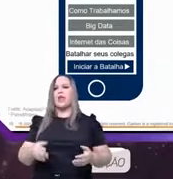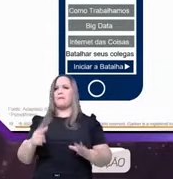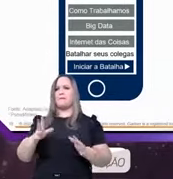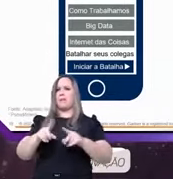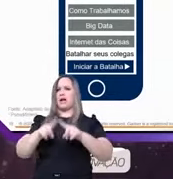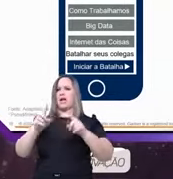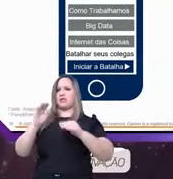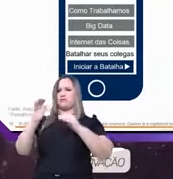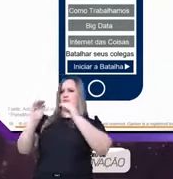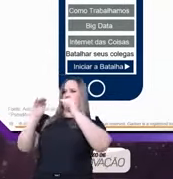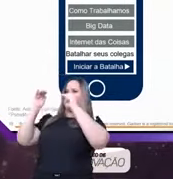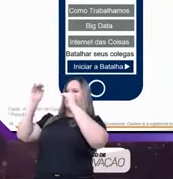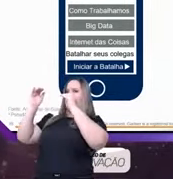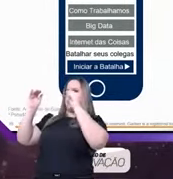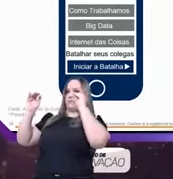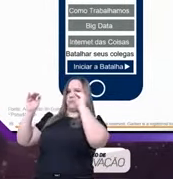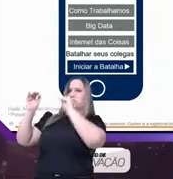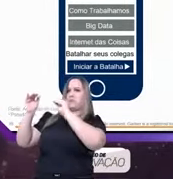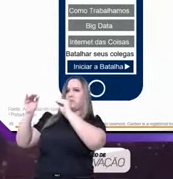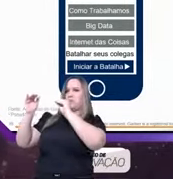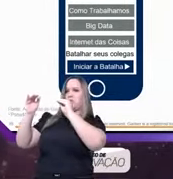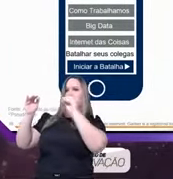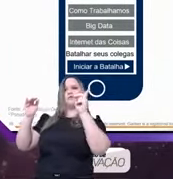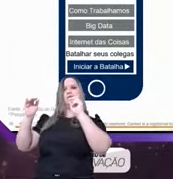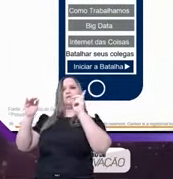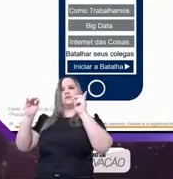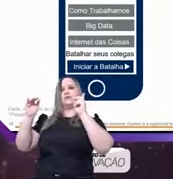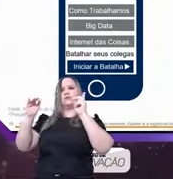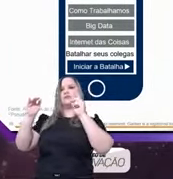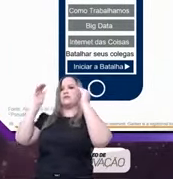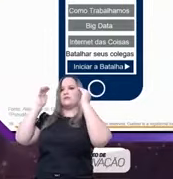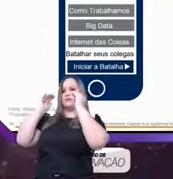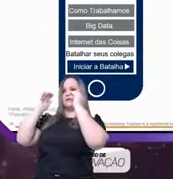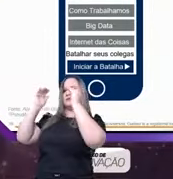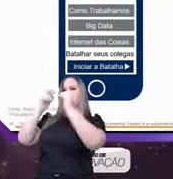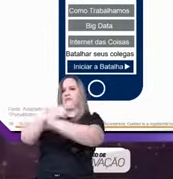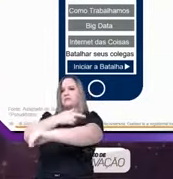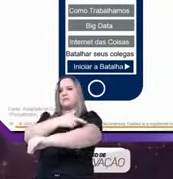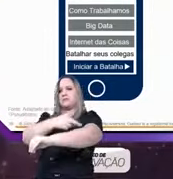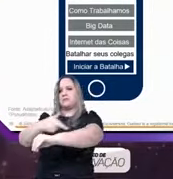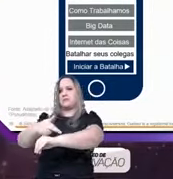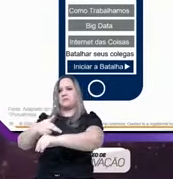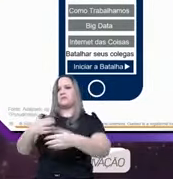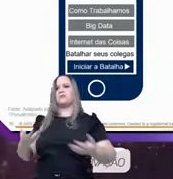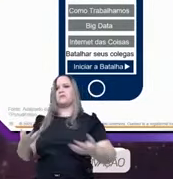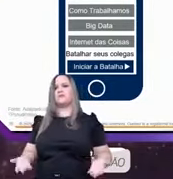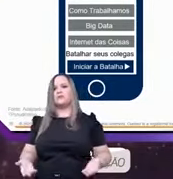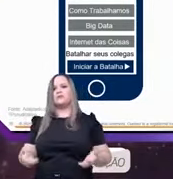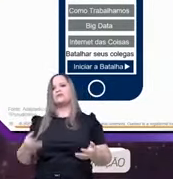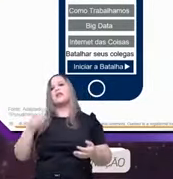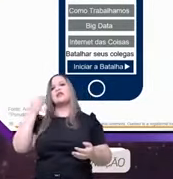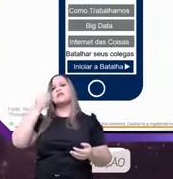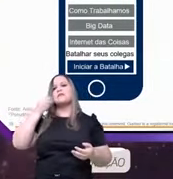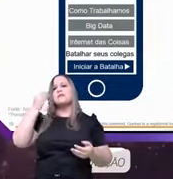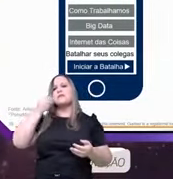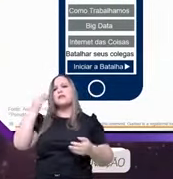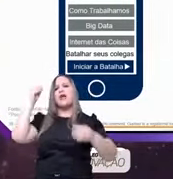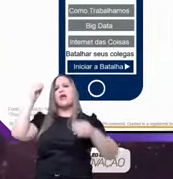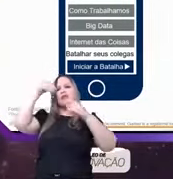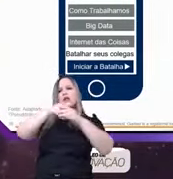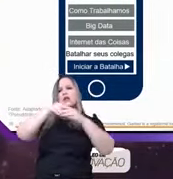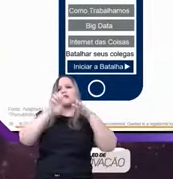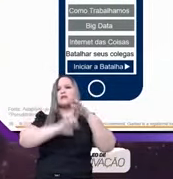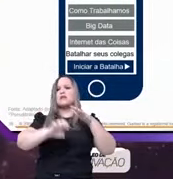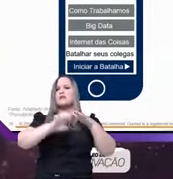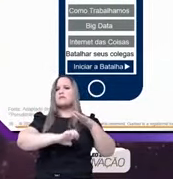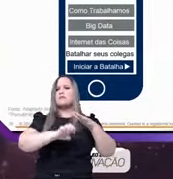sem modificar nada na empresa e começar a mudar o quê? Mindset. Começar a fazer uma experimentação dentro da empresa. E isso é uma